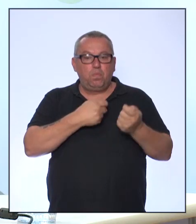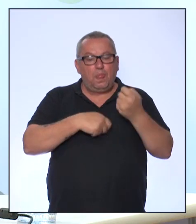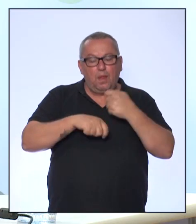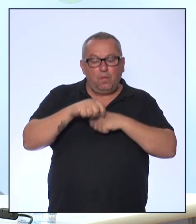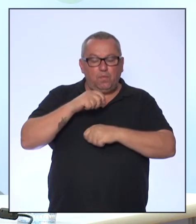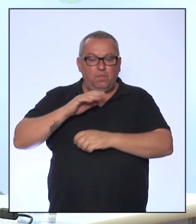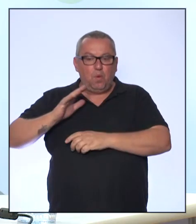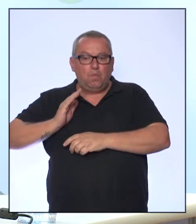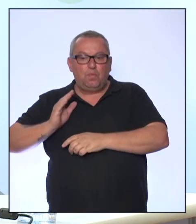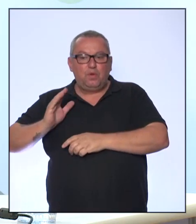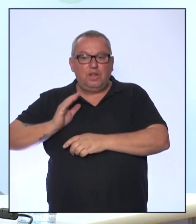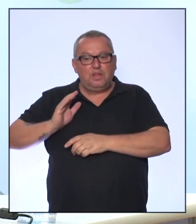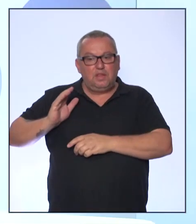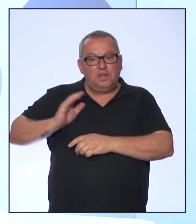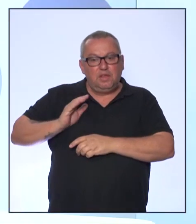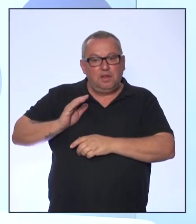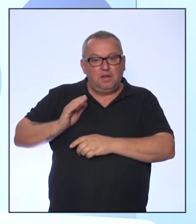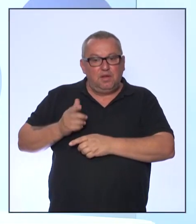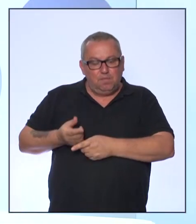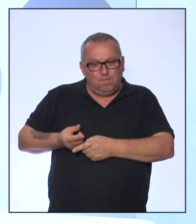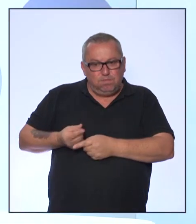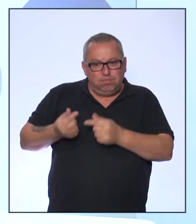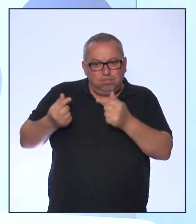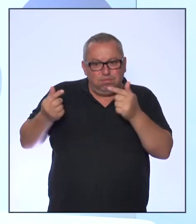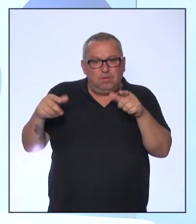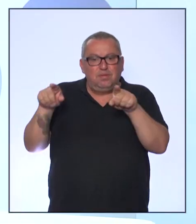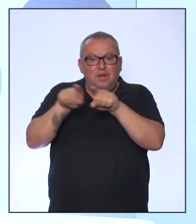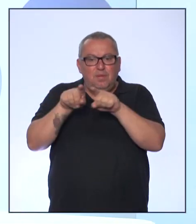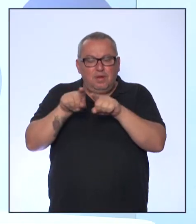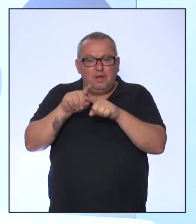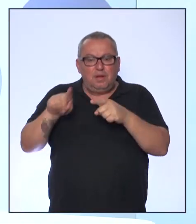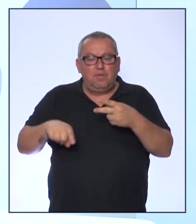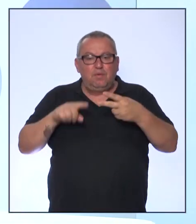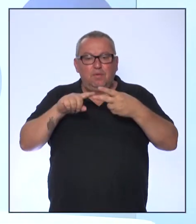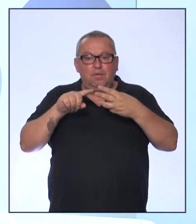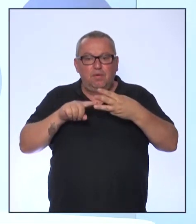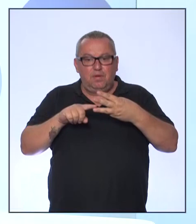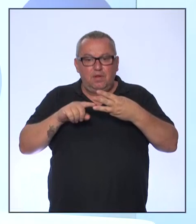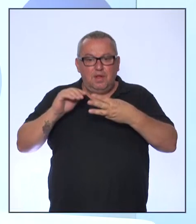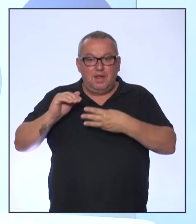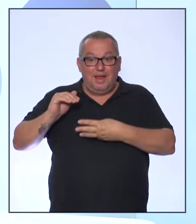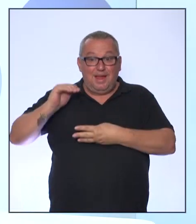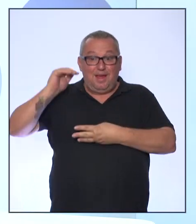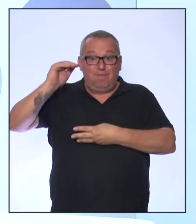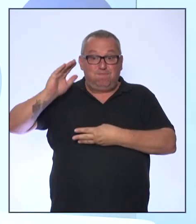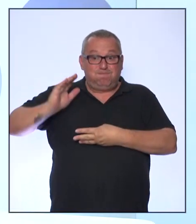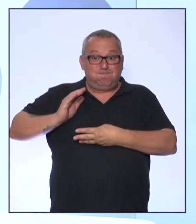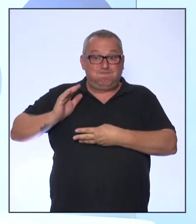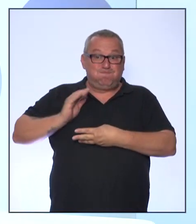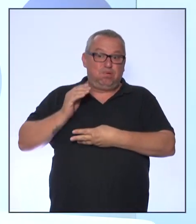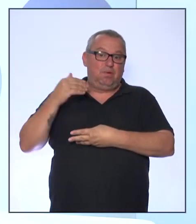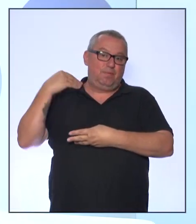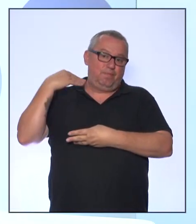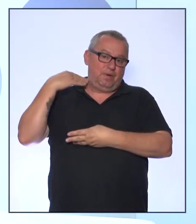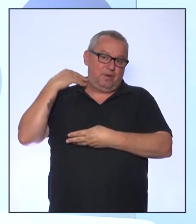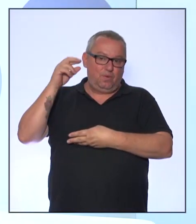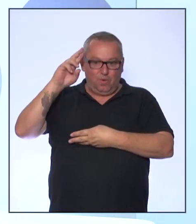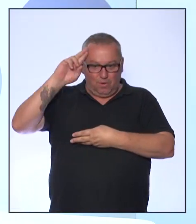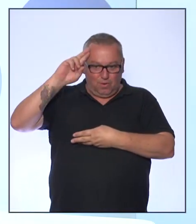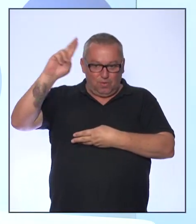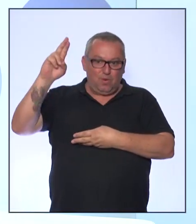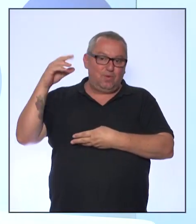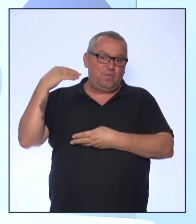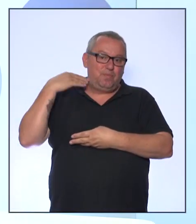professora? Comércio, a burguesia. Nós temos no terceiro Estado também a alta burguesia, alguns banqueiros, nós